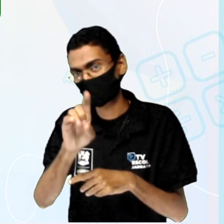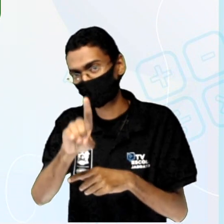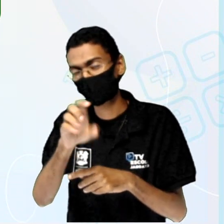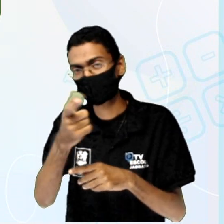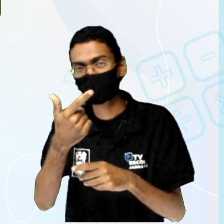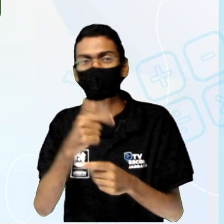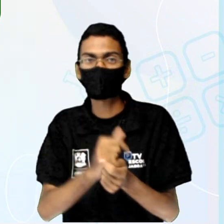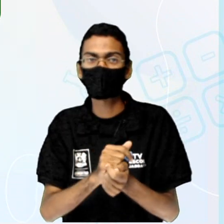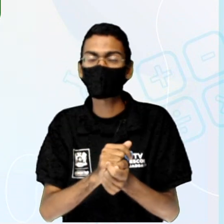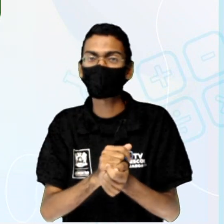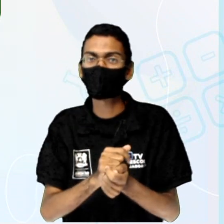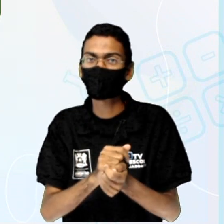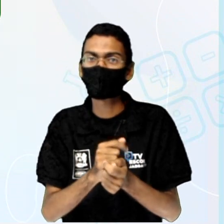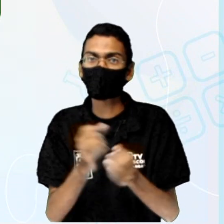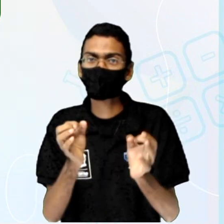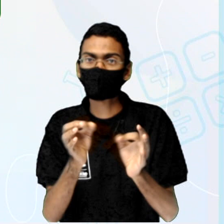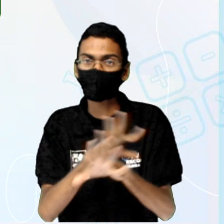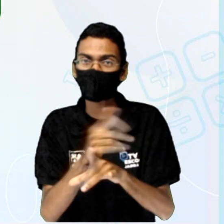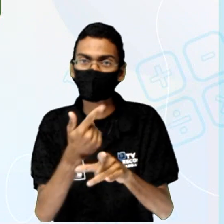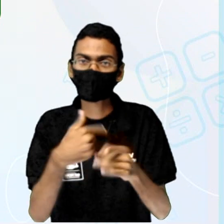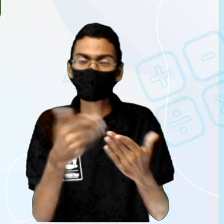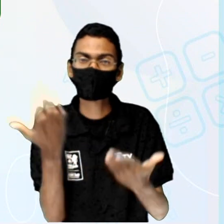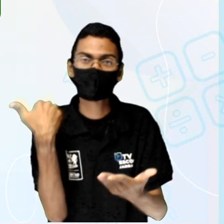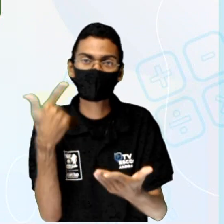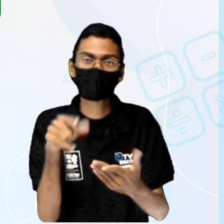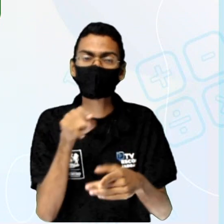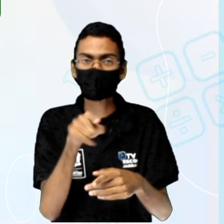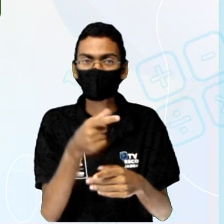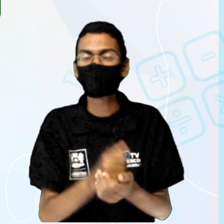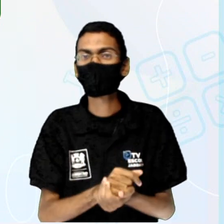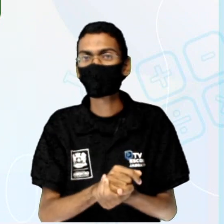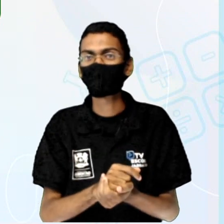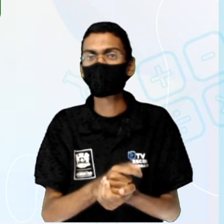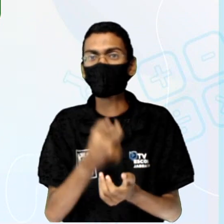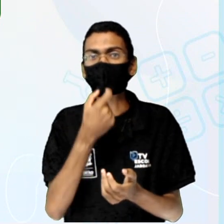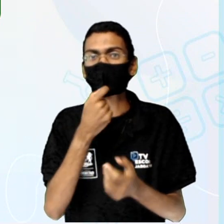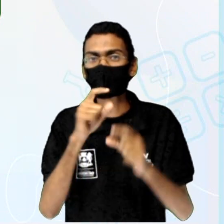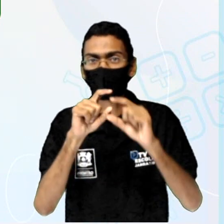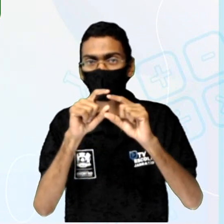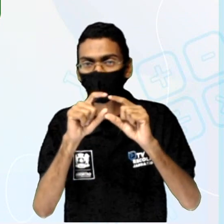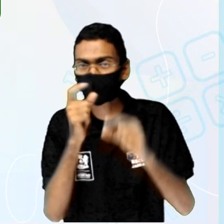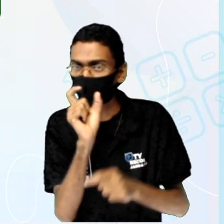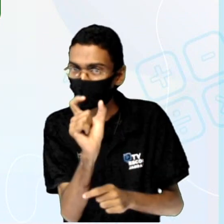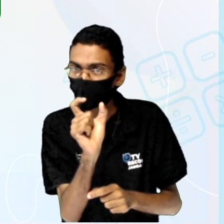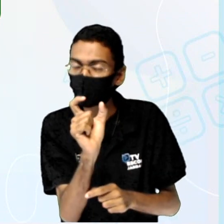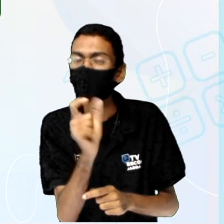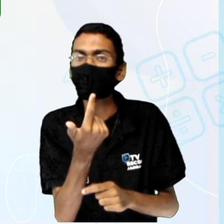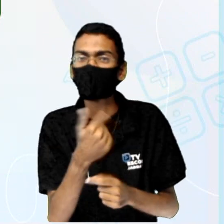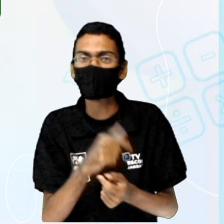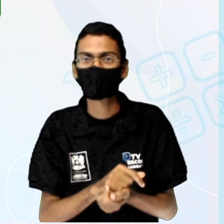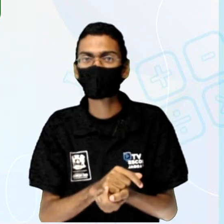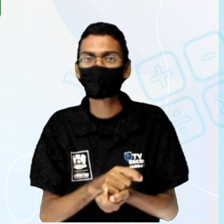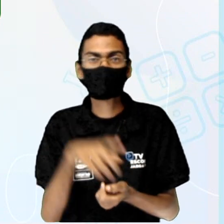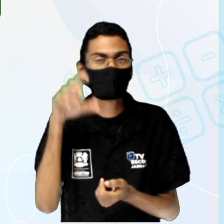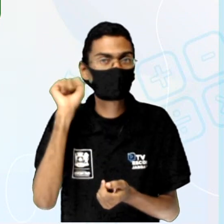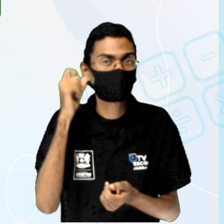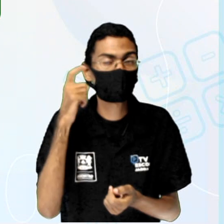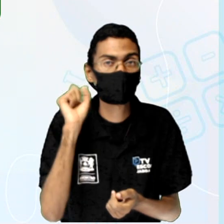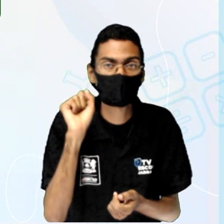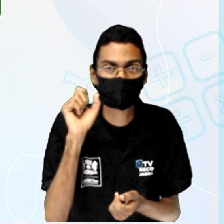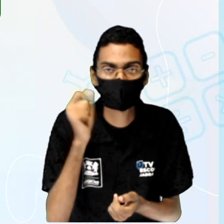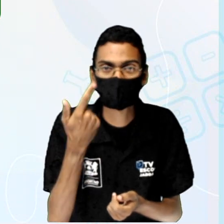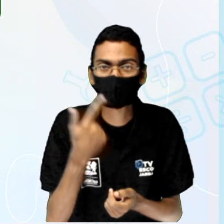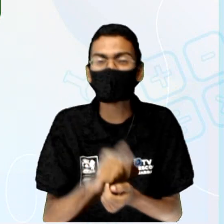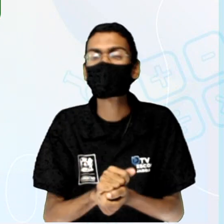exemplo, listen, escutar, ouvir. Então, escutou, ouviu, listened. Acrescentou